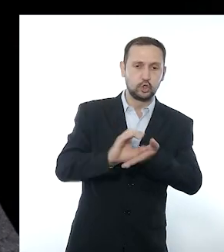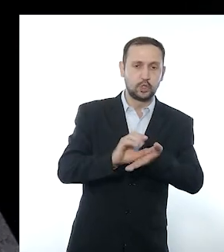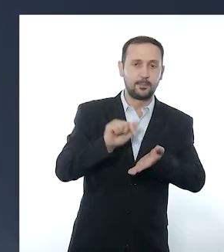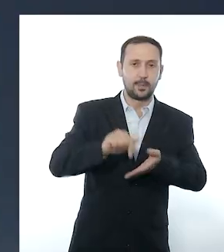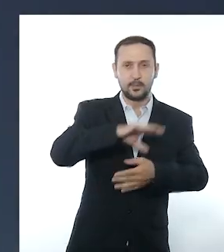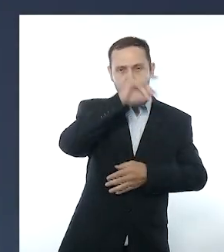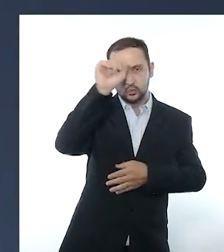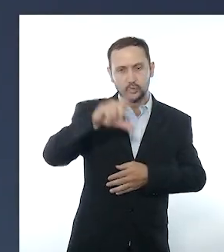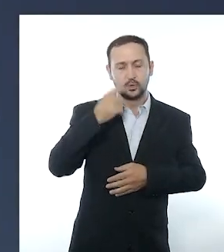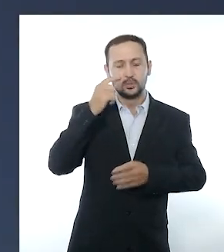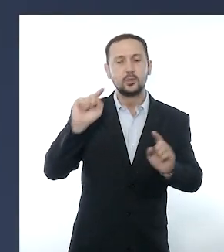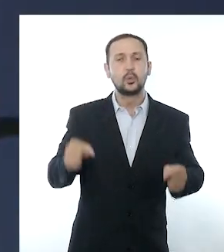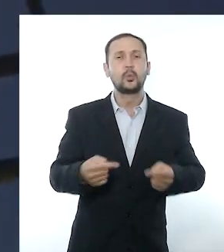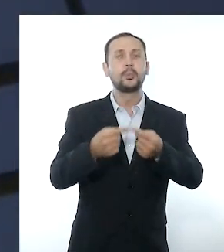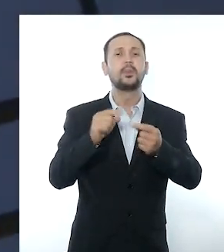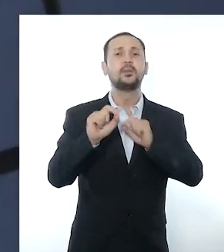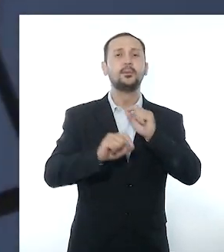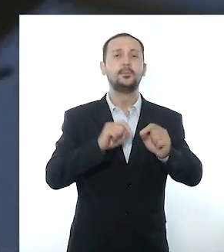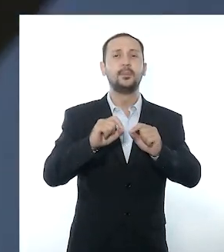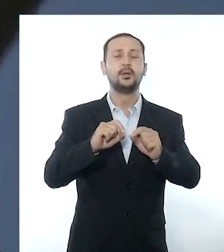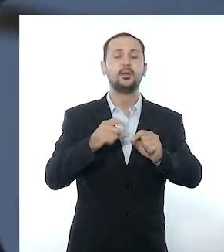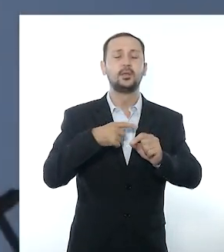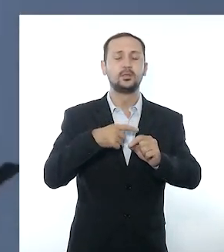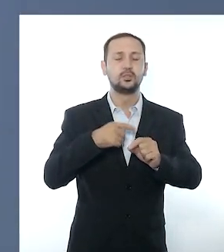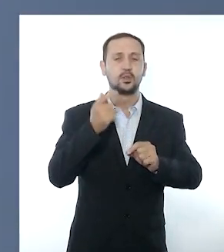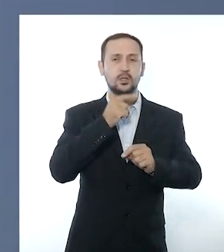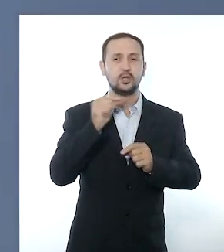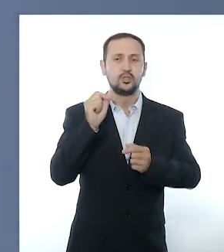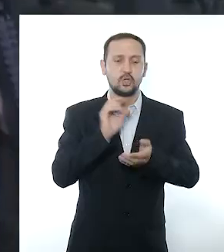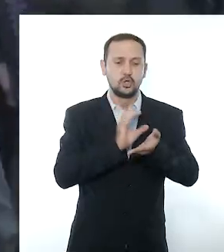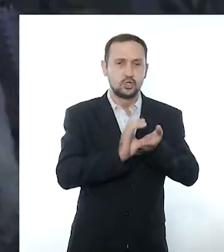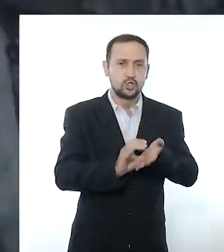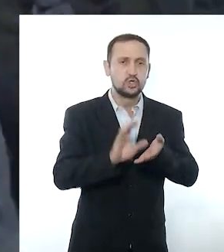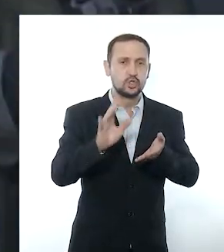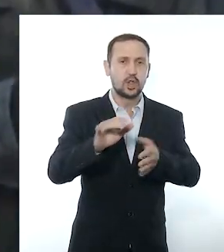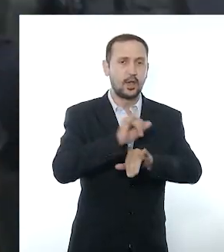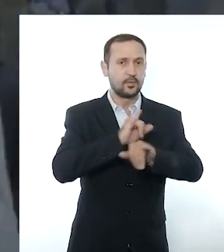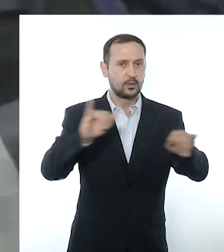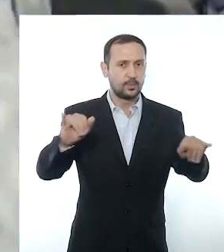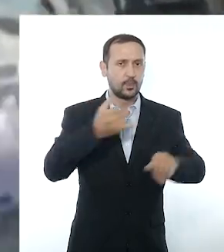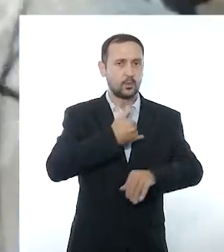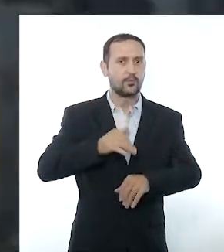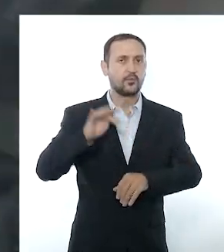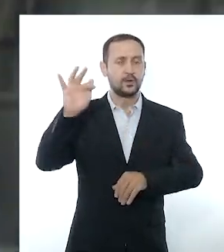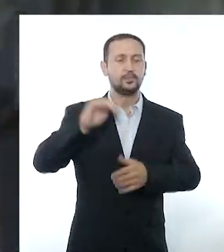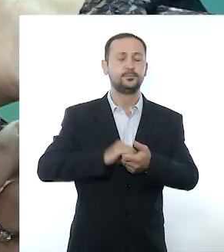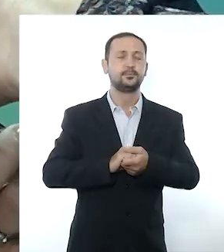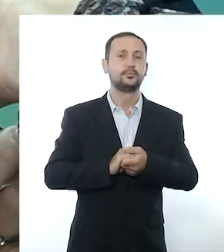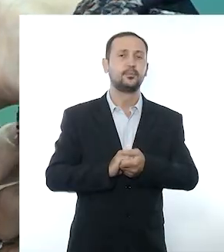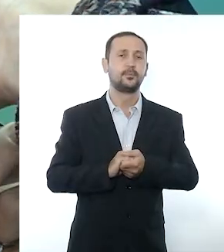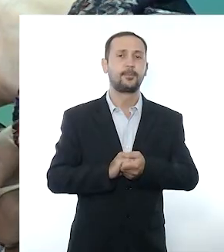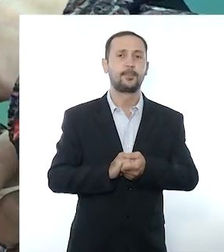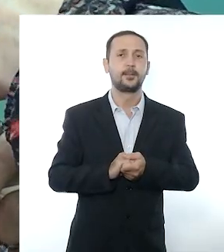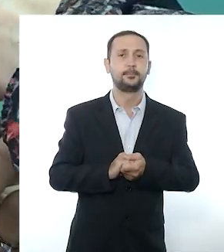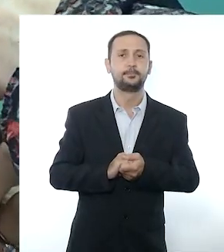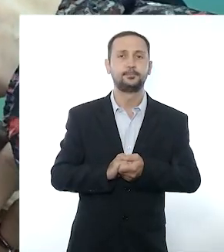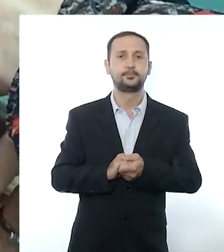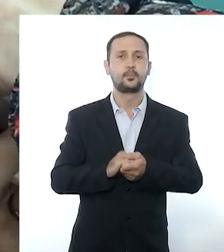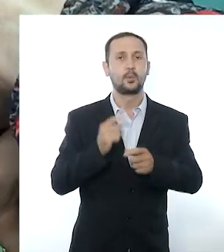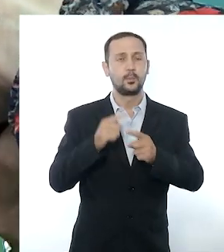Estado. Essas são adequações necessárias para que o Estado receba repasses já anunciados pelo governo federal. Uma vez